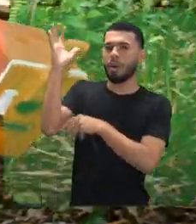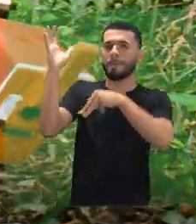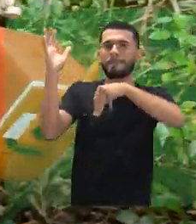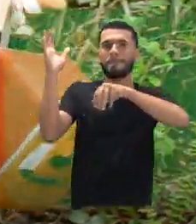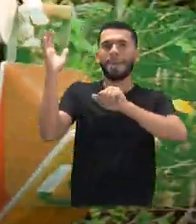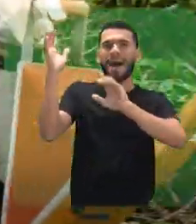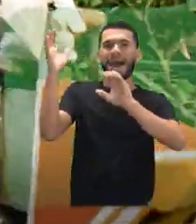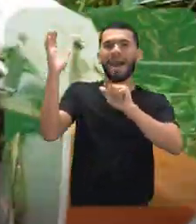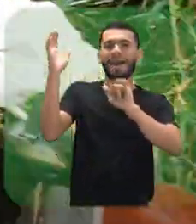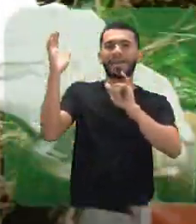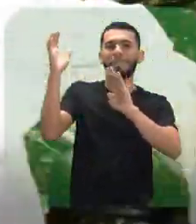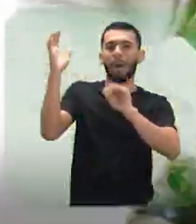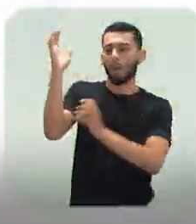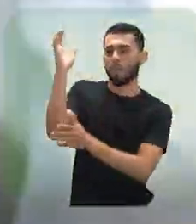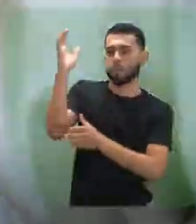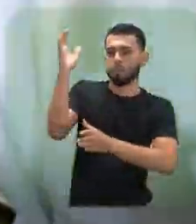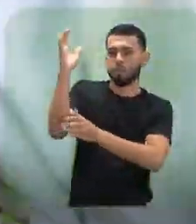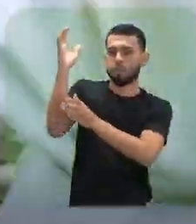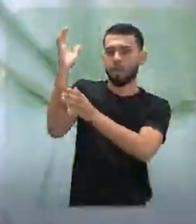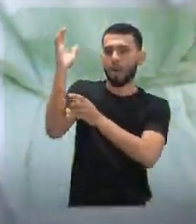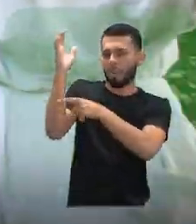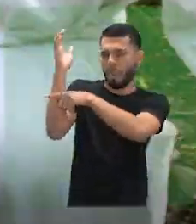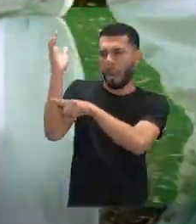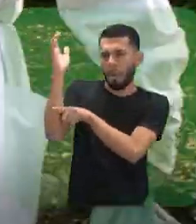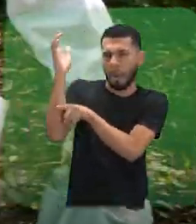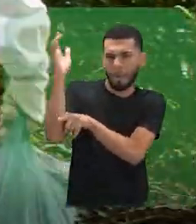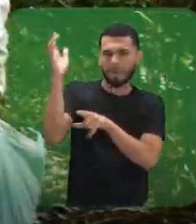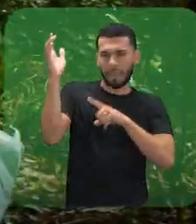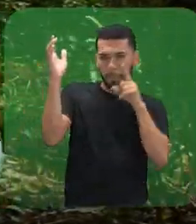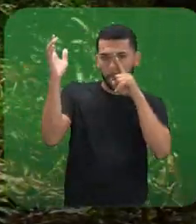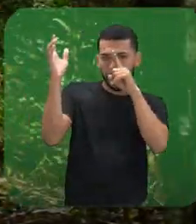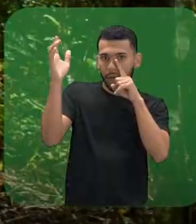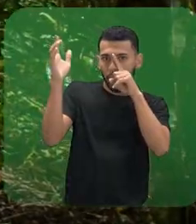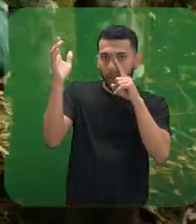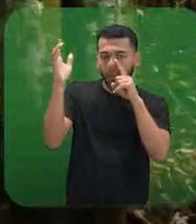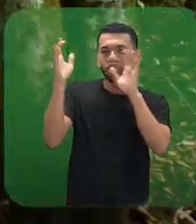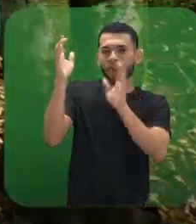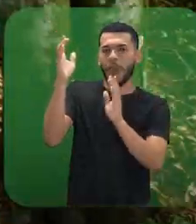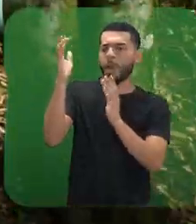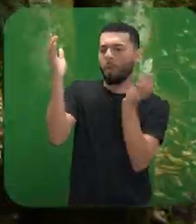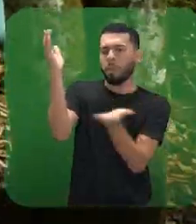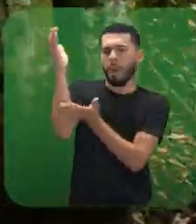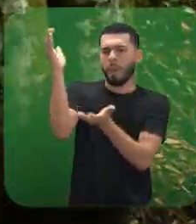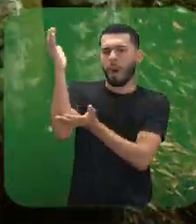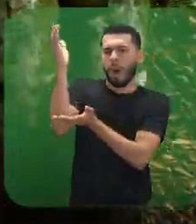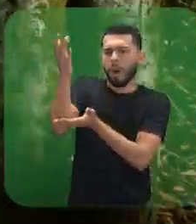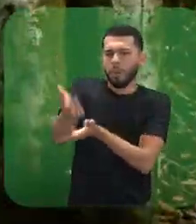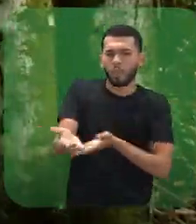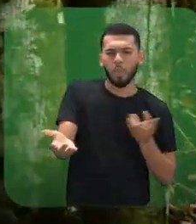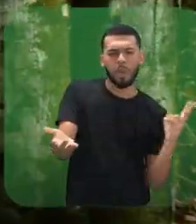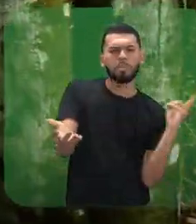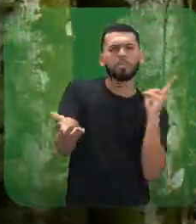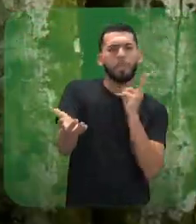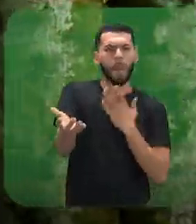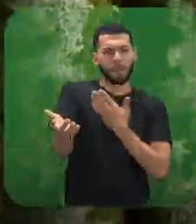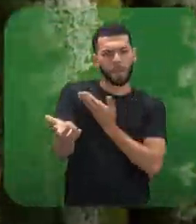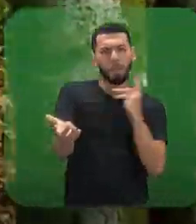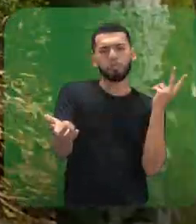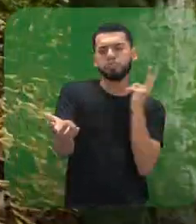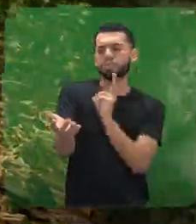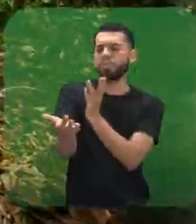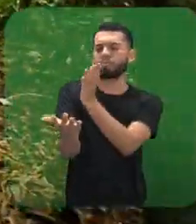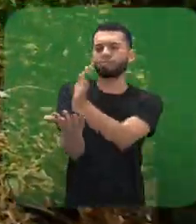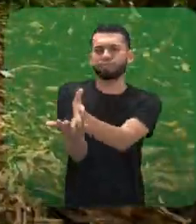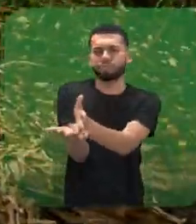numa planta de macaíba, que é cheia de espinho. Já peguei o machado, já derrubei junto com o meu amigo.